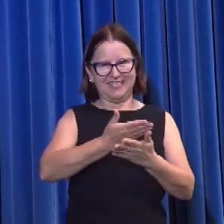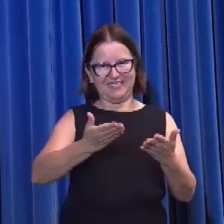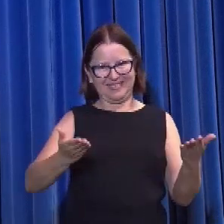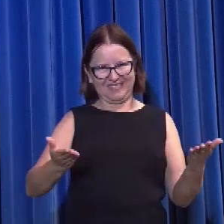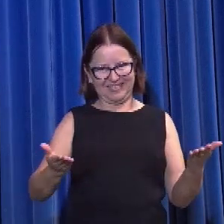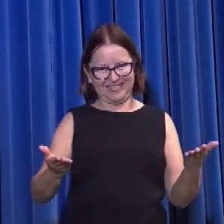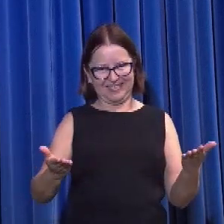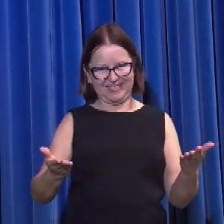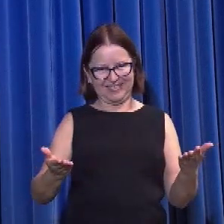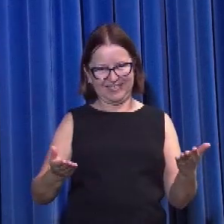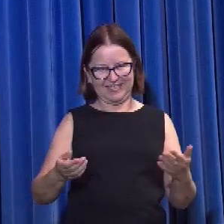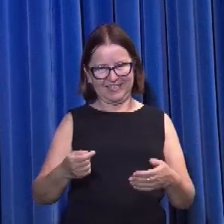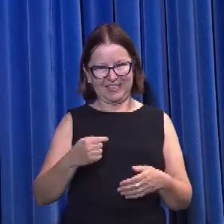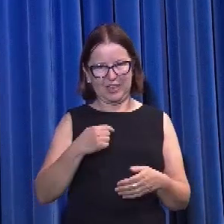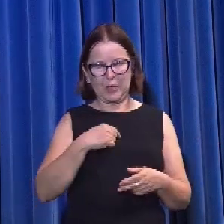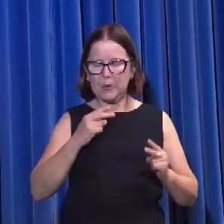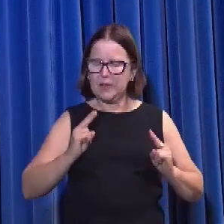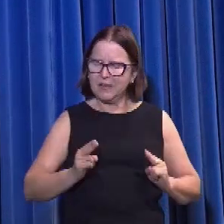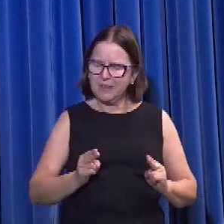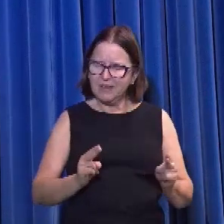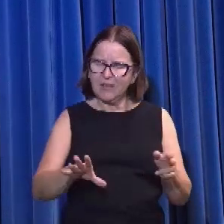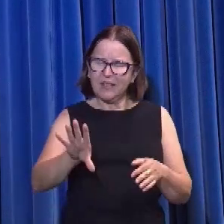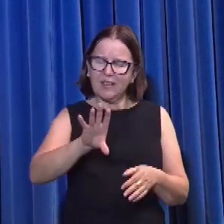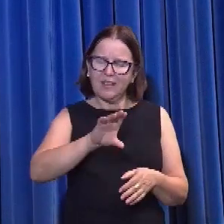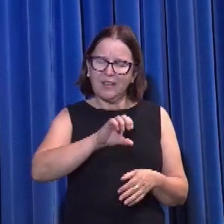Eu vou sempre amar você.